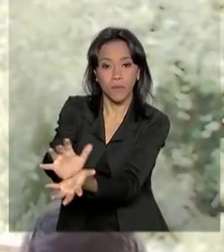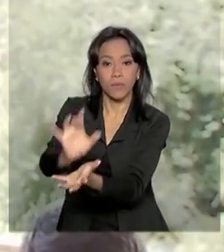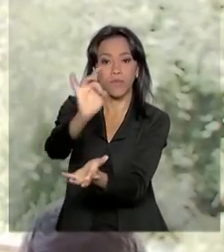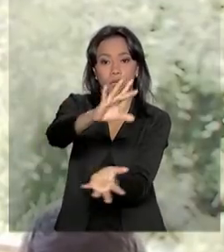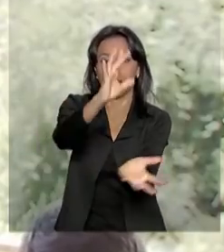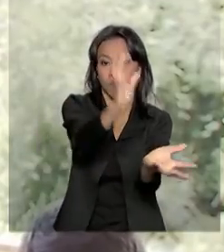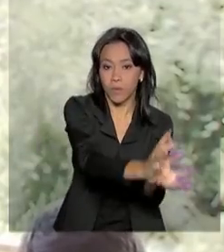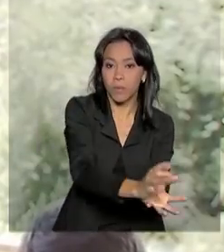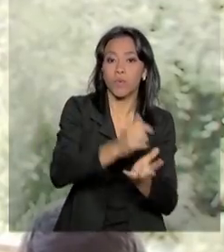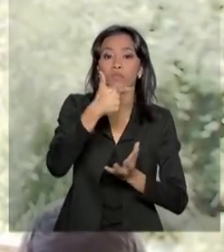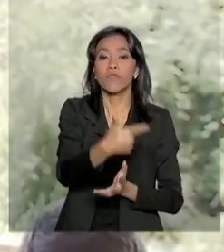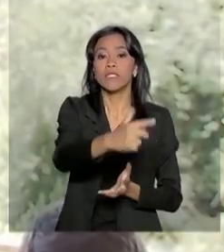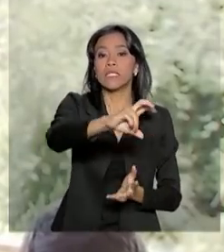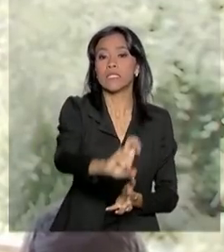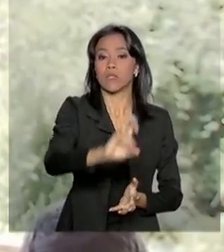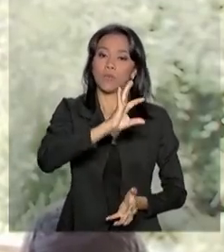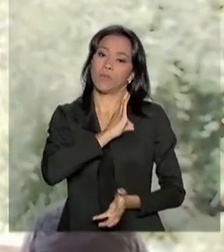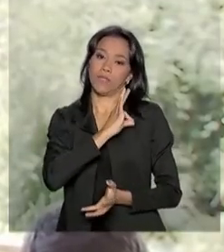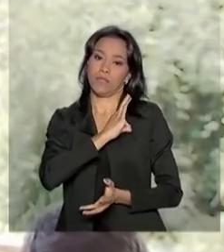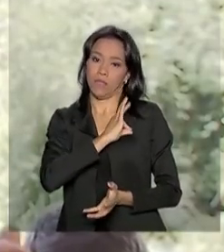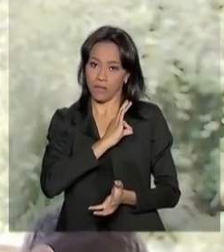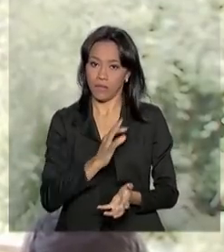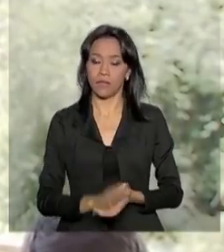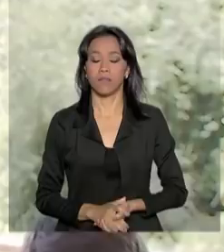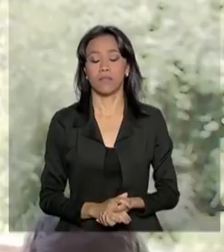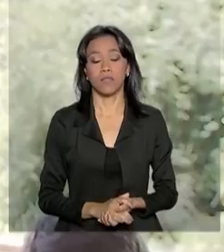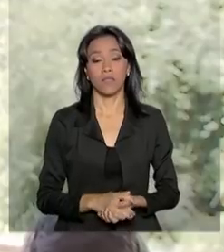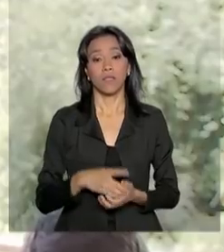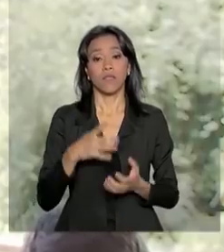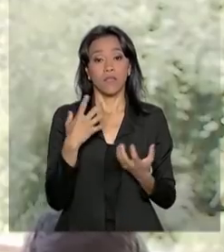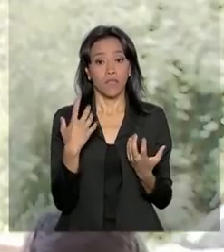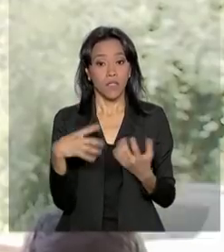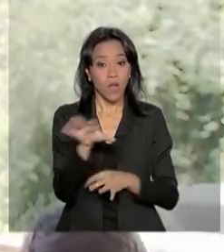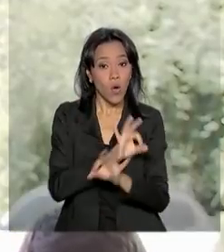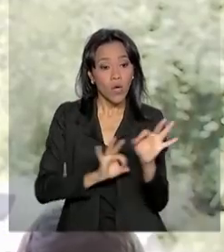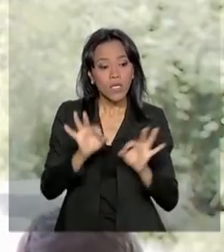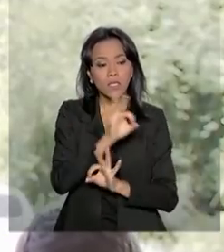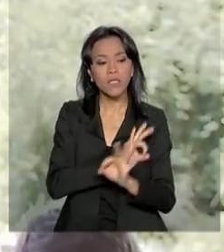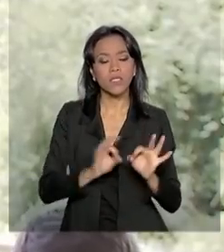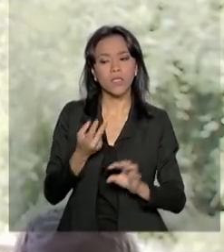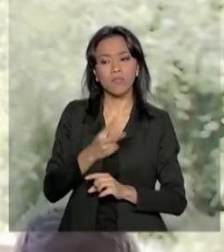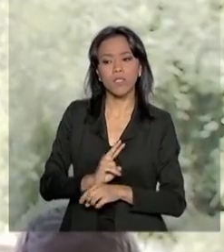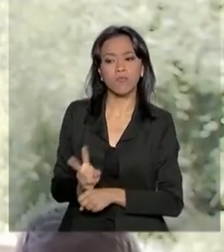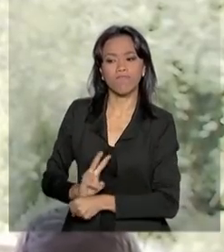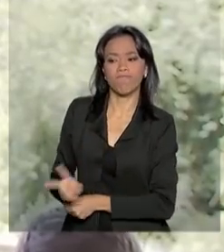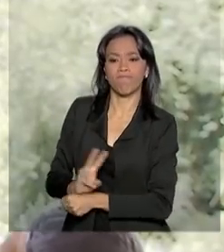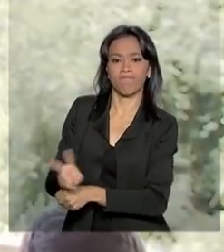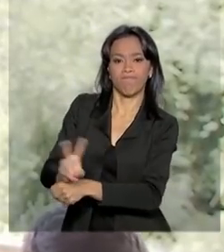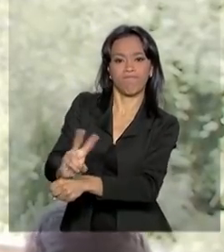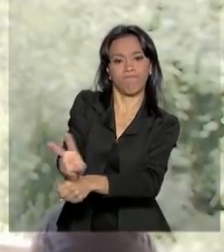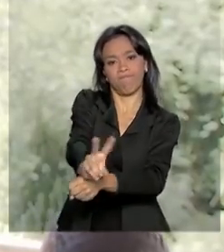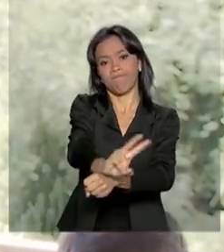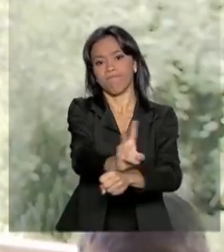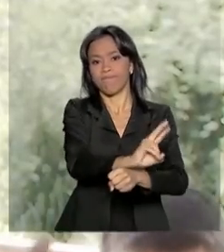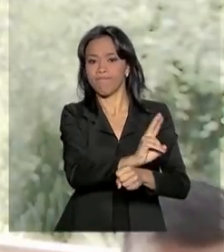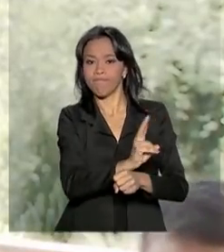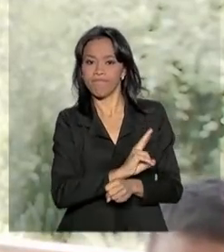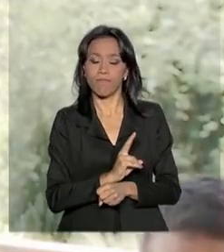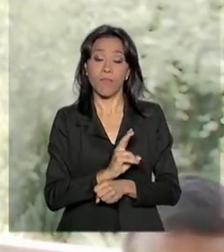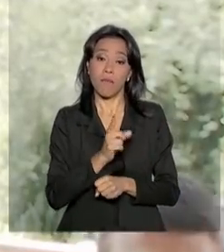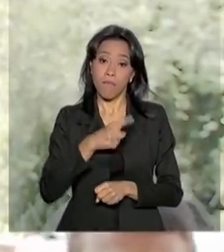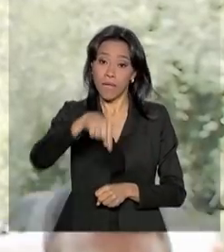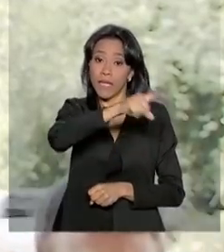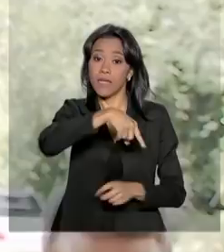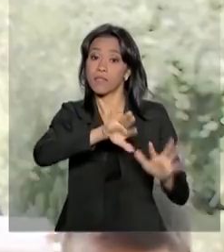com 25 policiais e fazendo atividades de varredura, inclusive para que as famílias